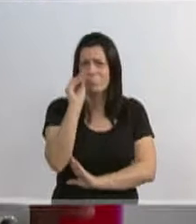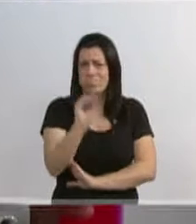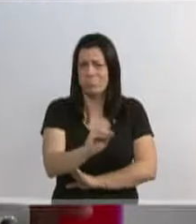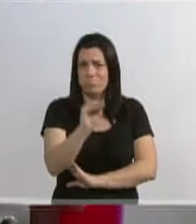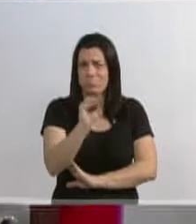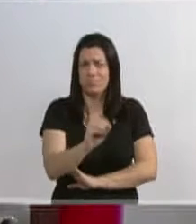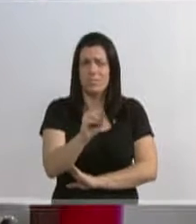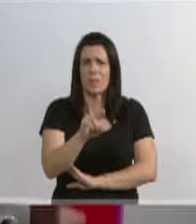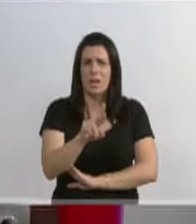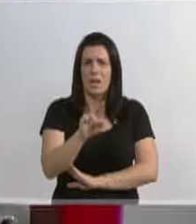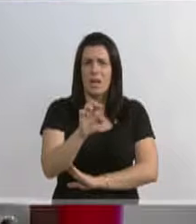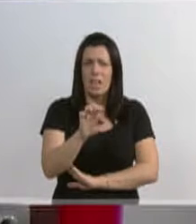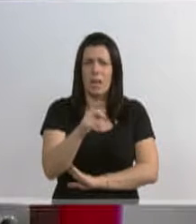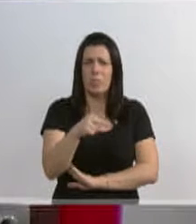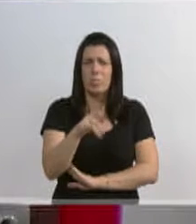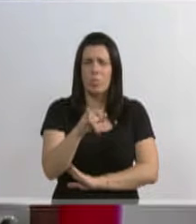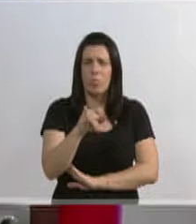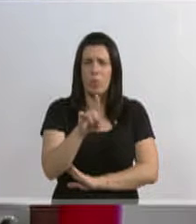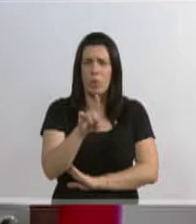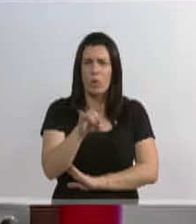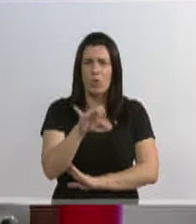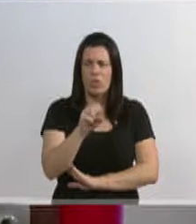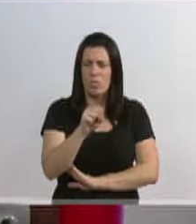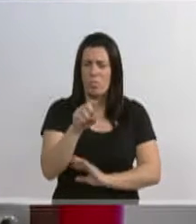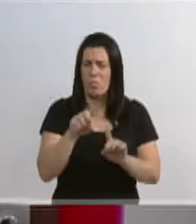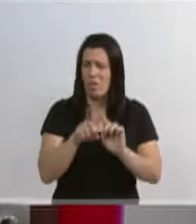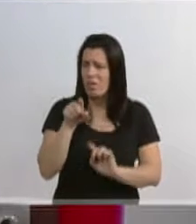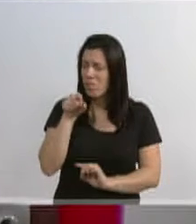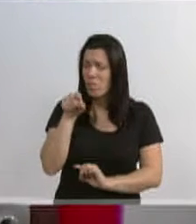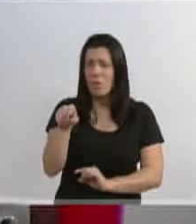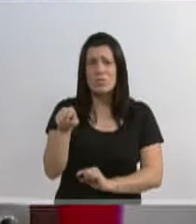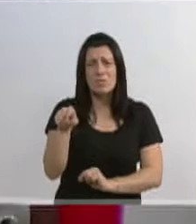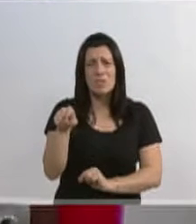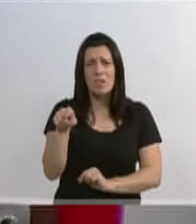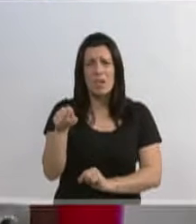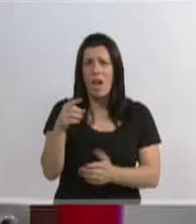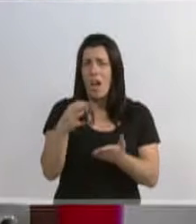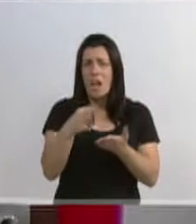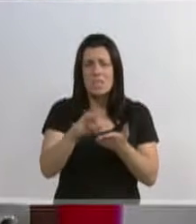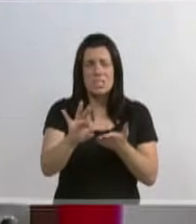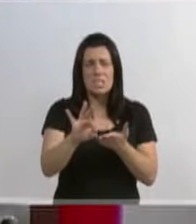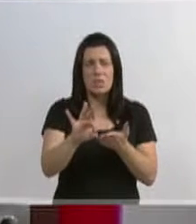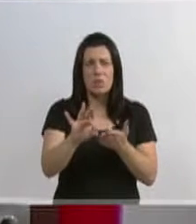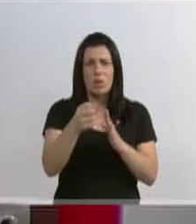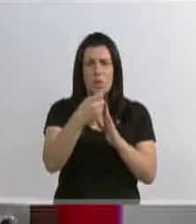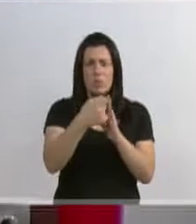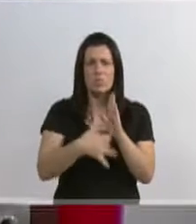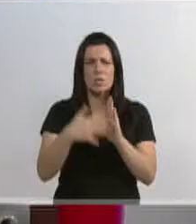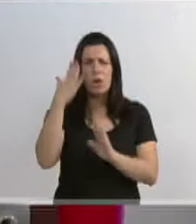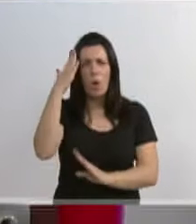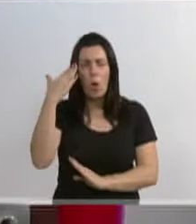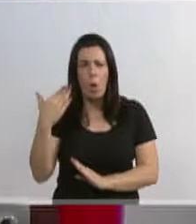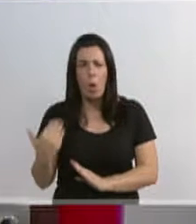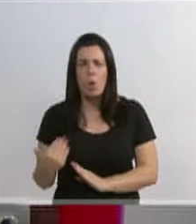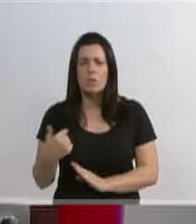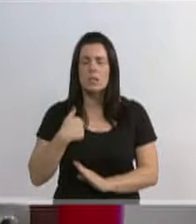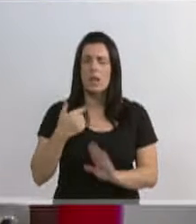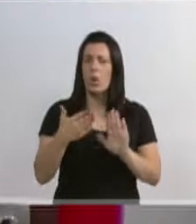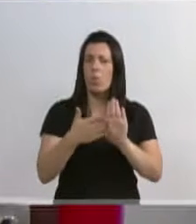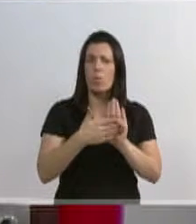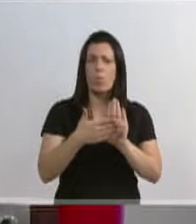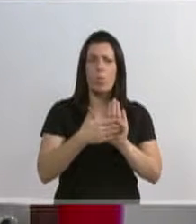repúdio ao juiz Sérgio Moro, sendo que Vossa Excelência assinou a moção honrosa que eu